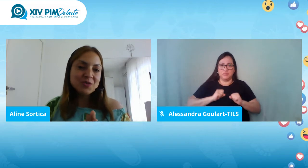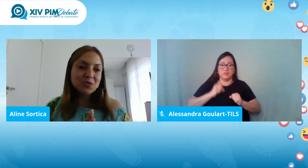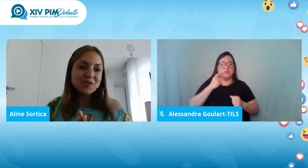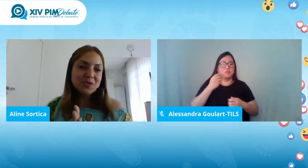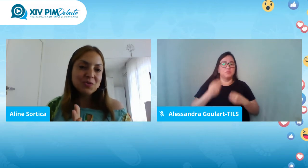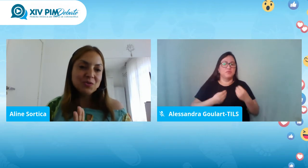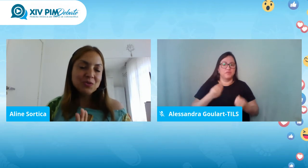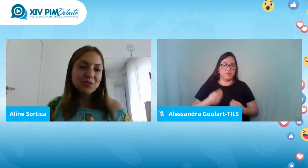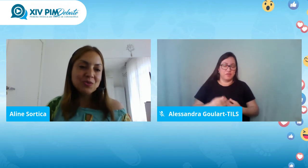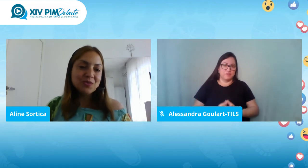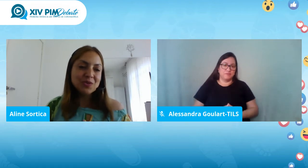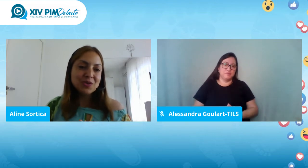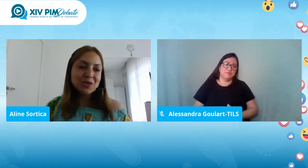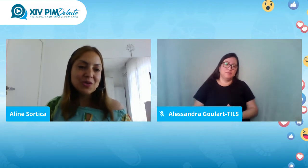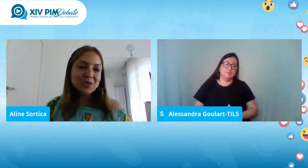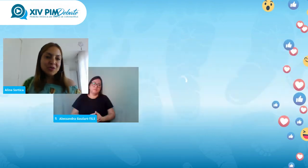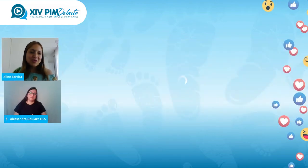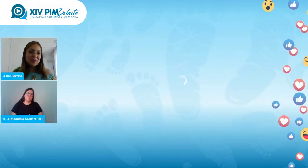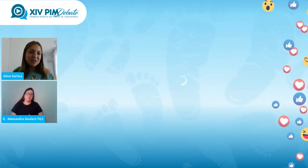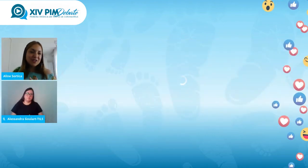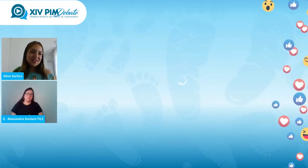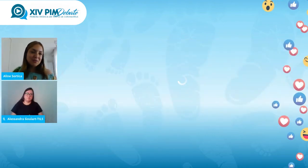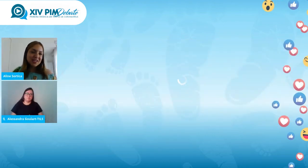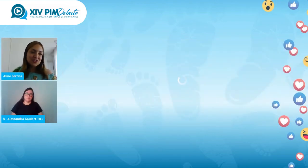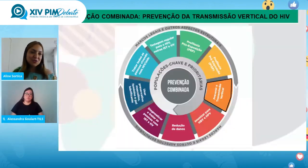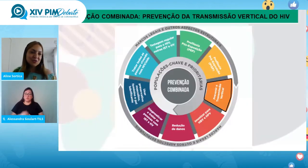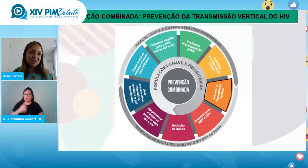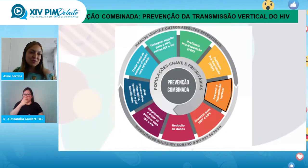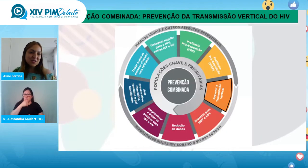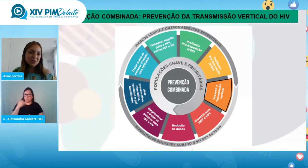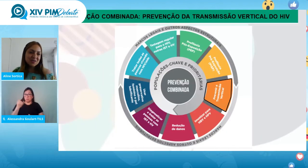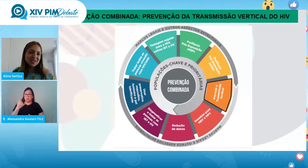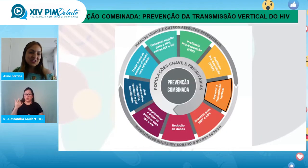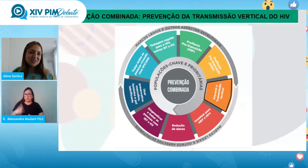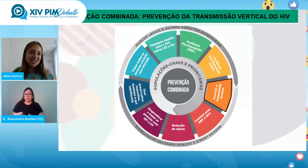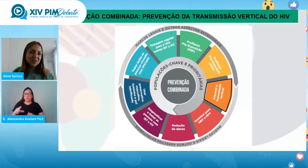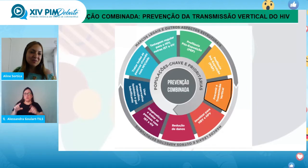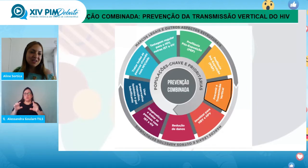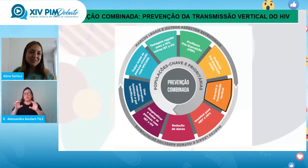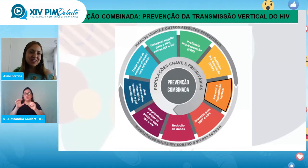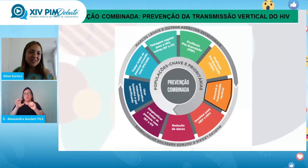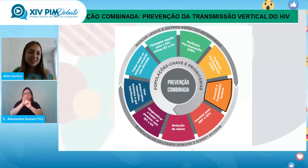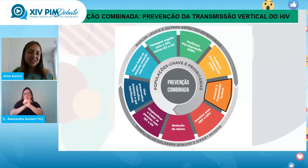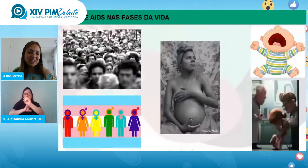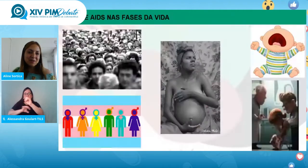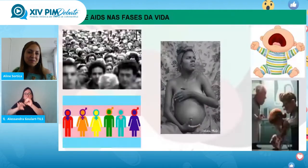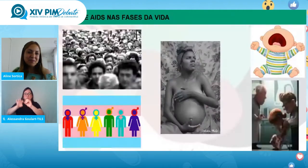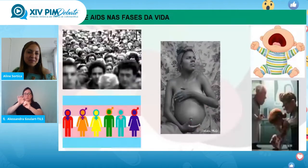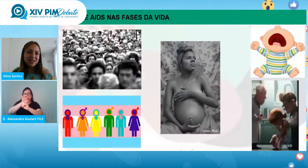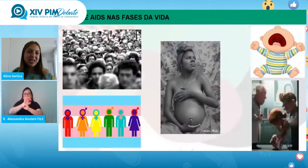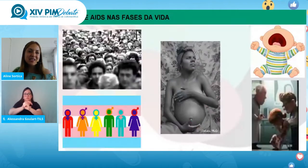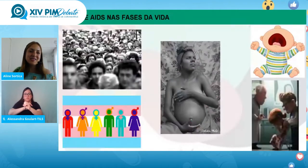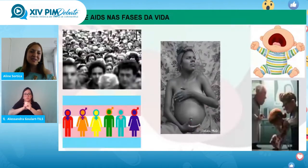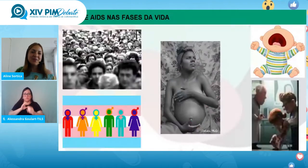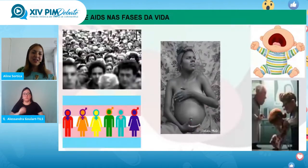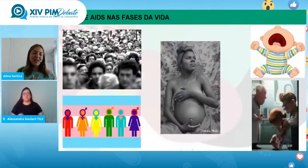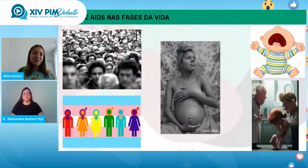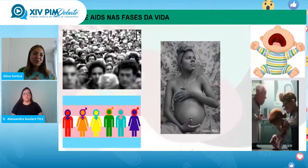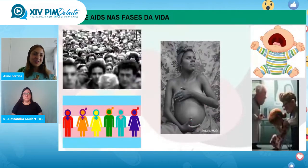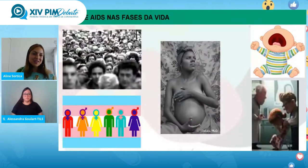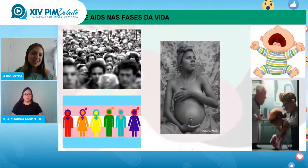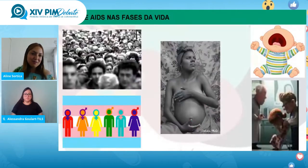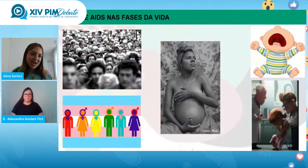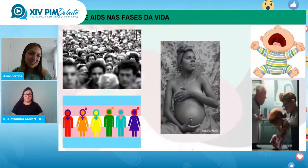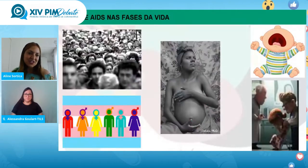importante, até se o Mário quiser botar de novo ali o segundo slidezinho, Mário, esse.